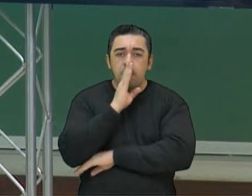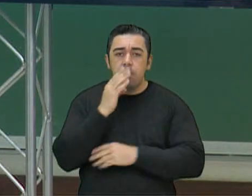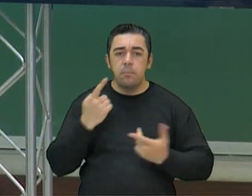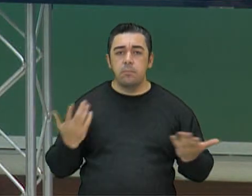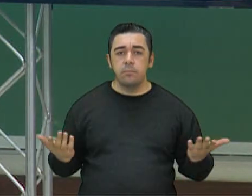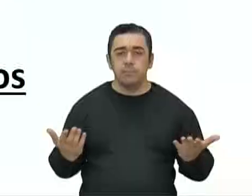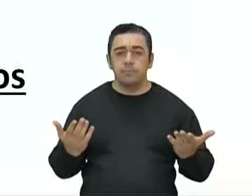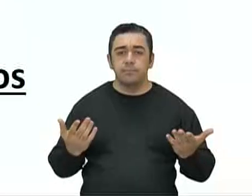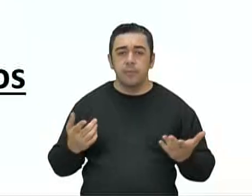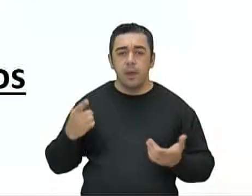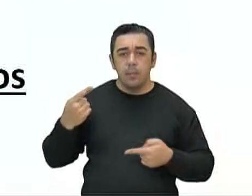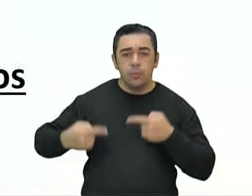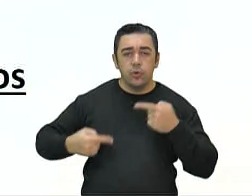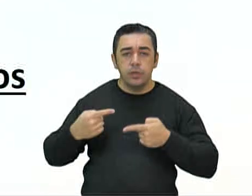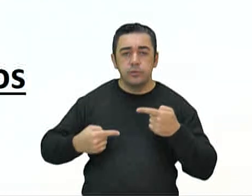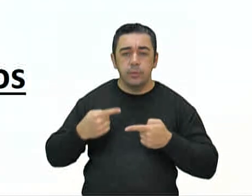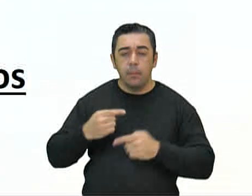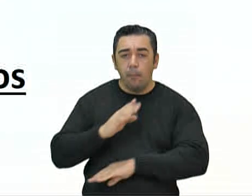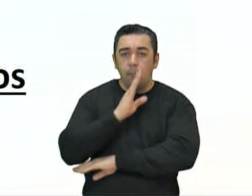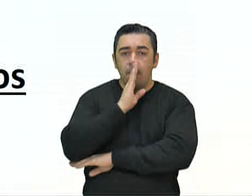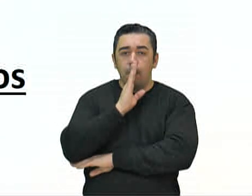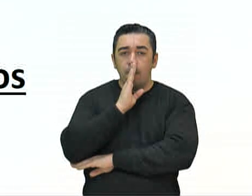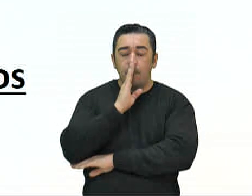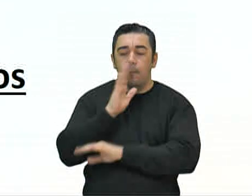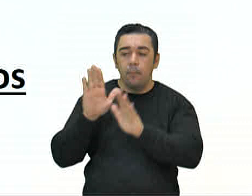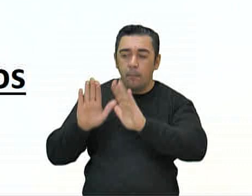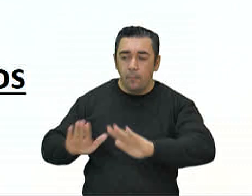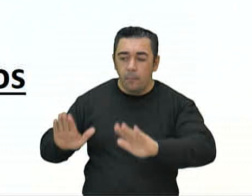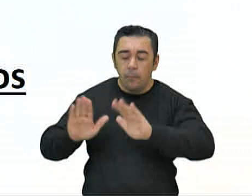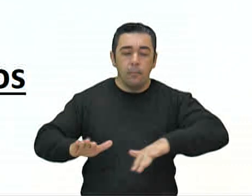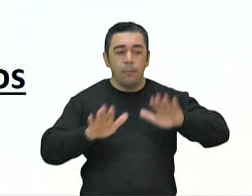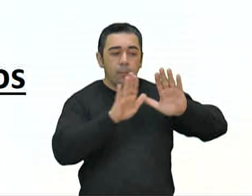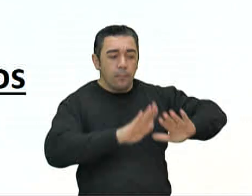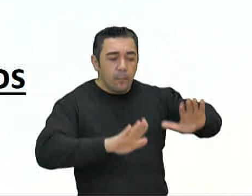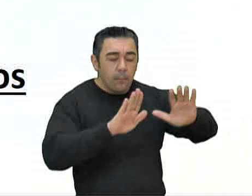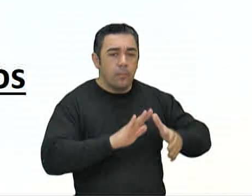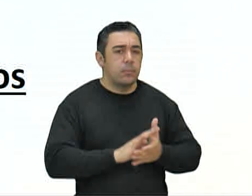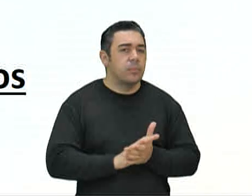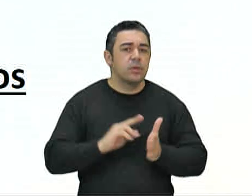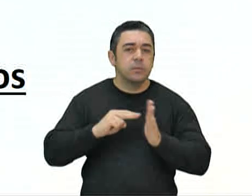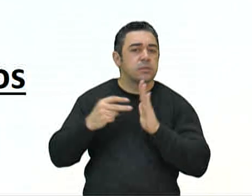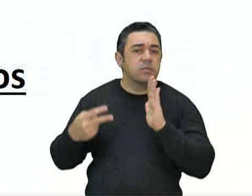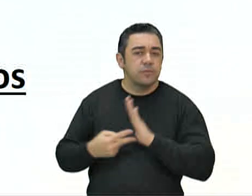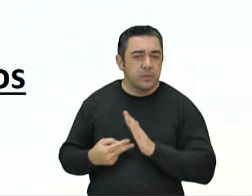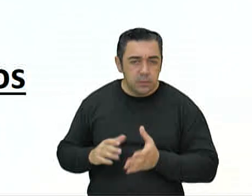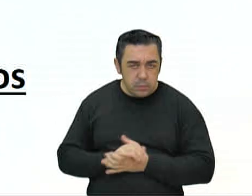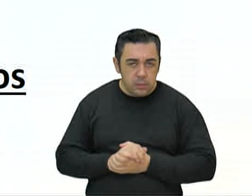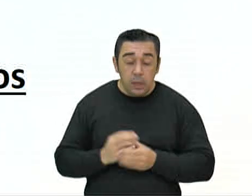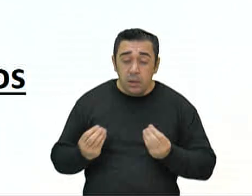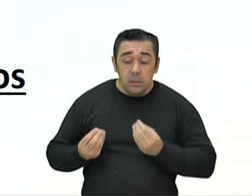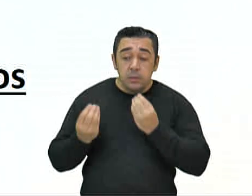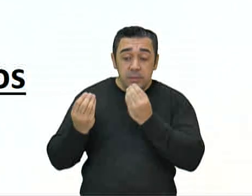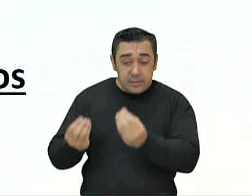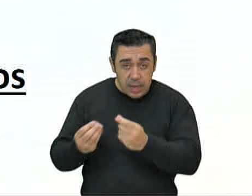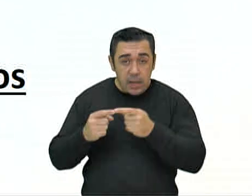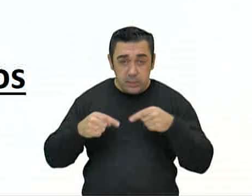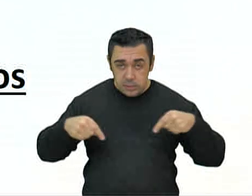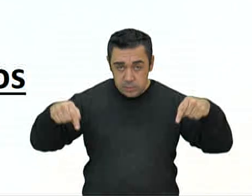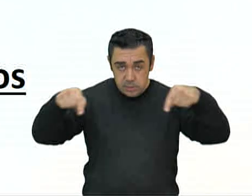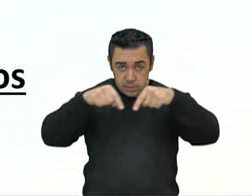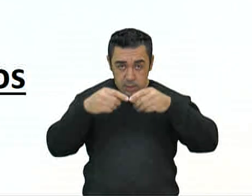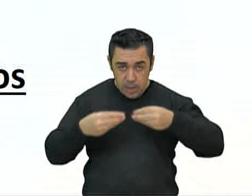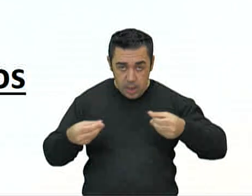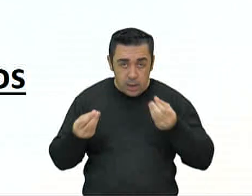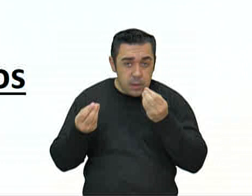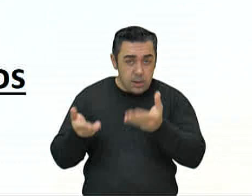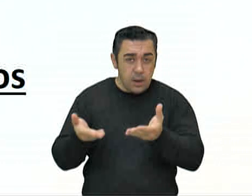territórios? Política de apaziguamento. O que quer dizer essa política? Ceder territórios à Alemanha a